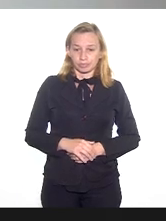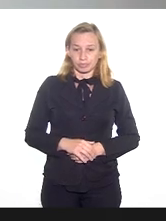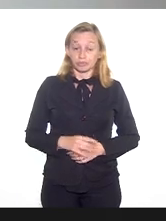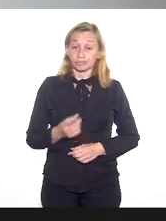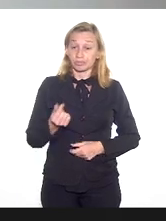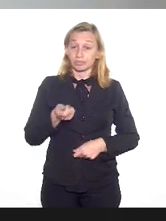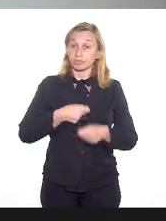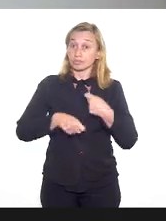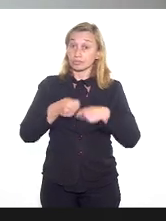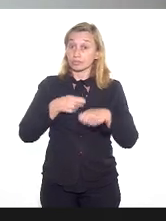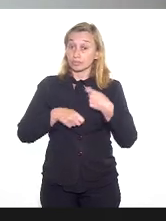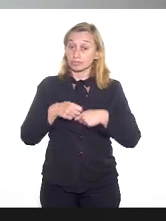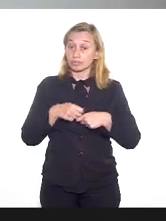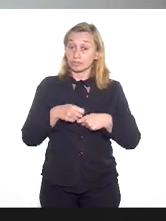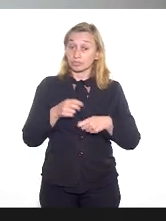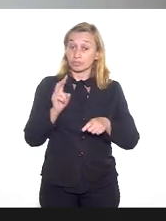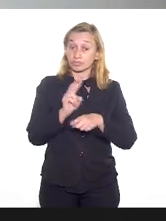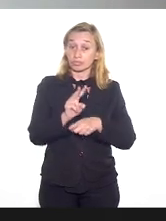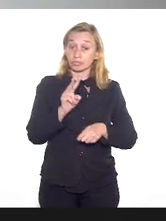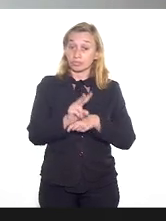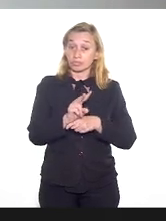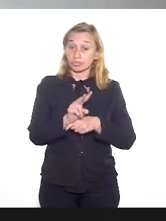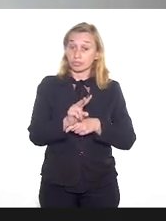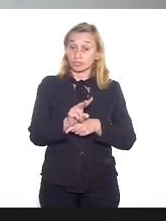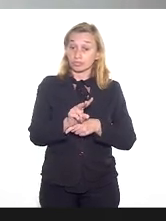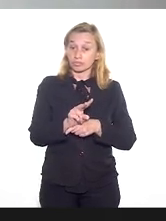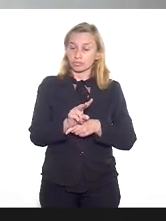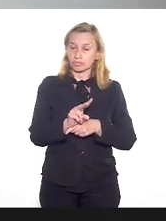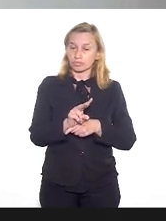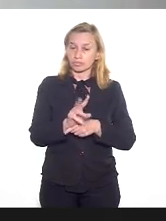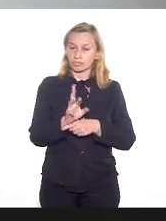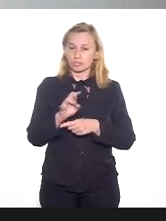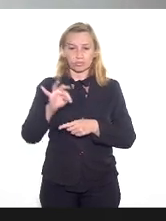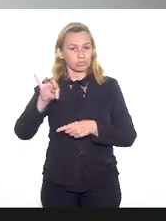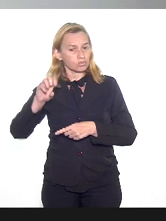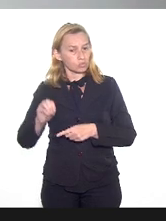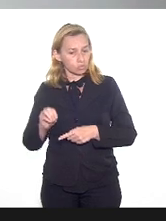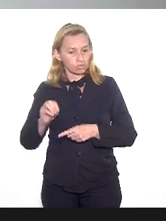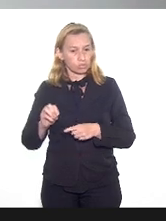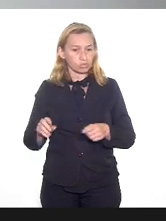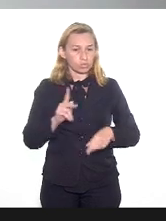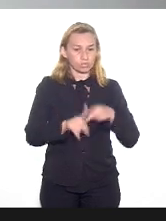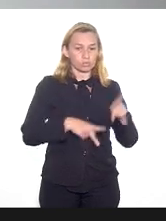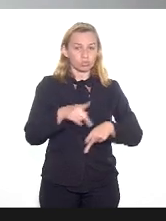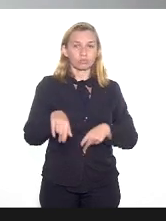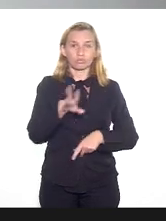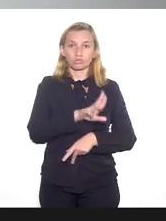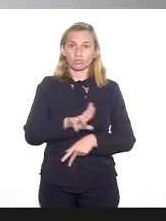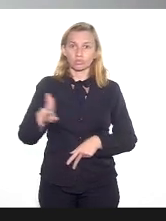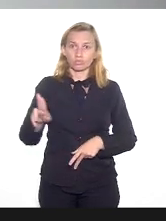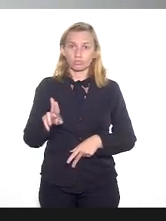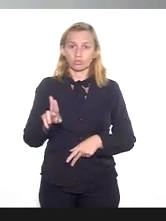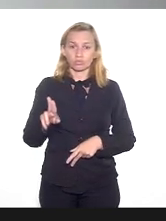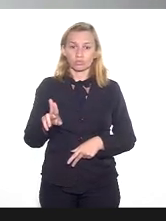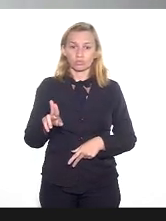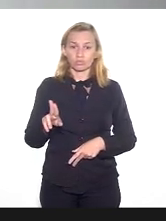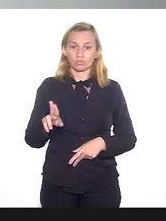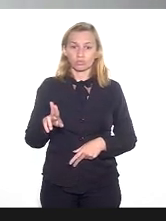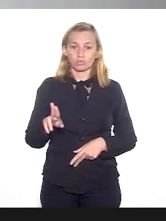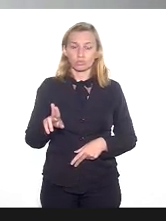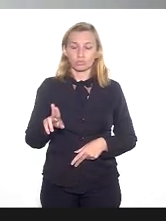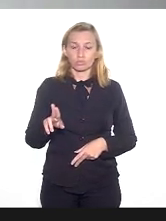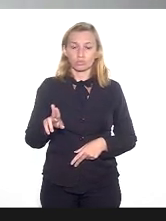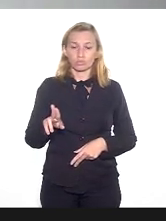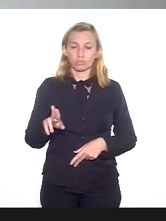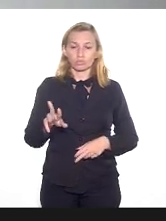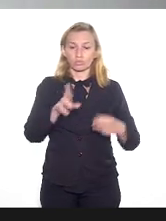econômica que defende o arrocho sobre o povo em nome de uma